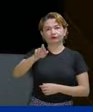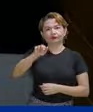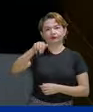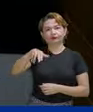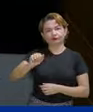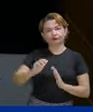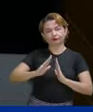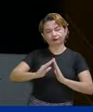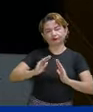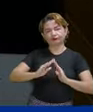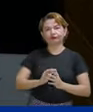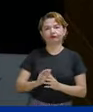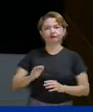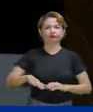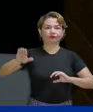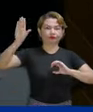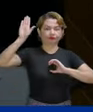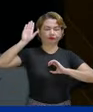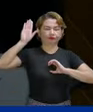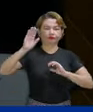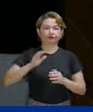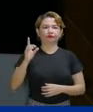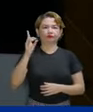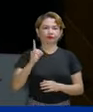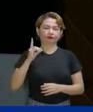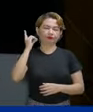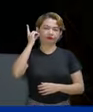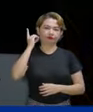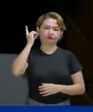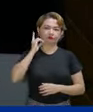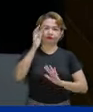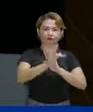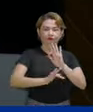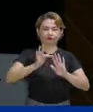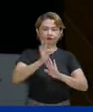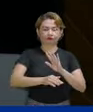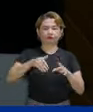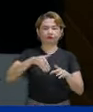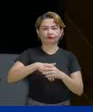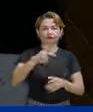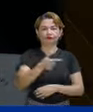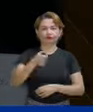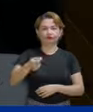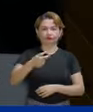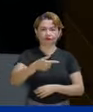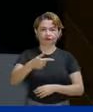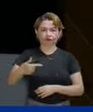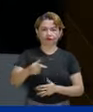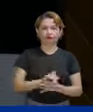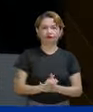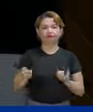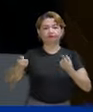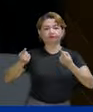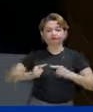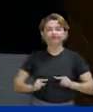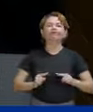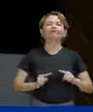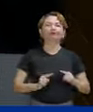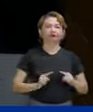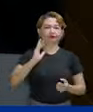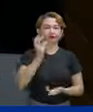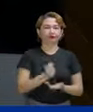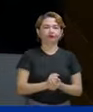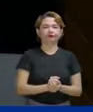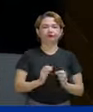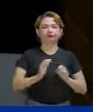escura, nariz afilado e traz toga preta. Ao cargo de deputada federal nas eleições de 2022, contra a decisão do